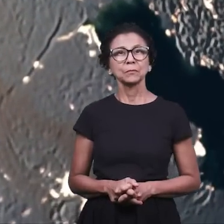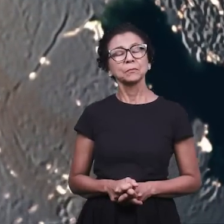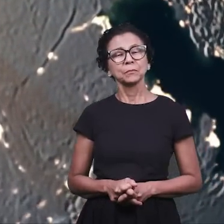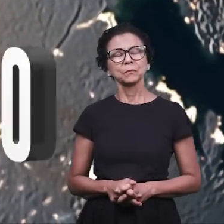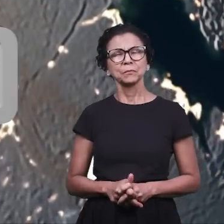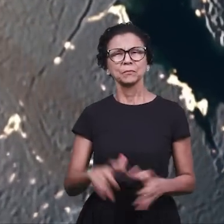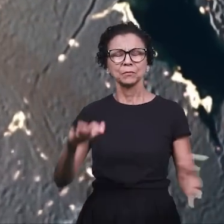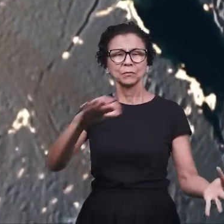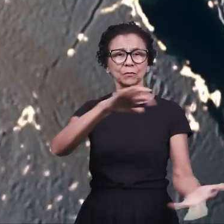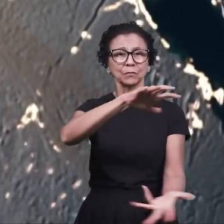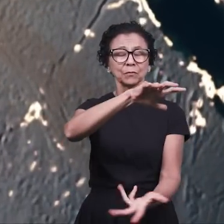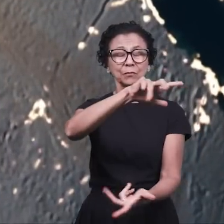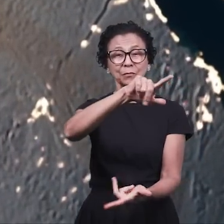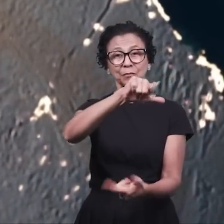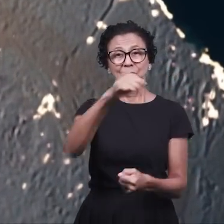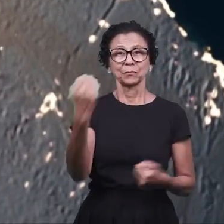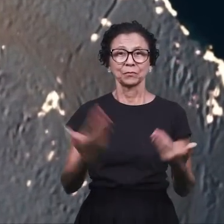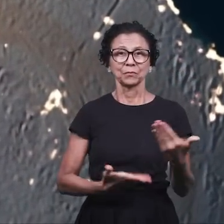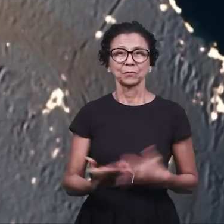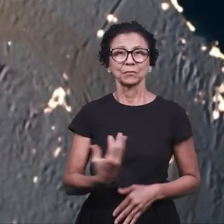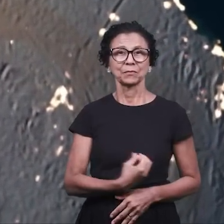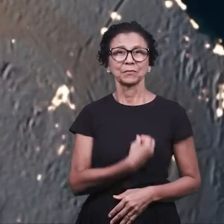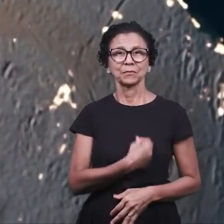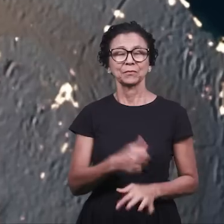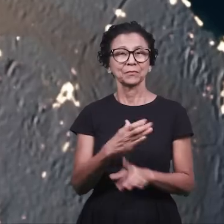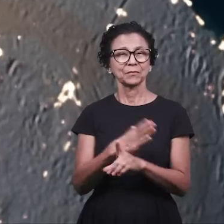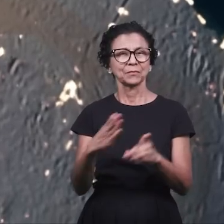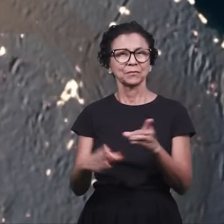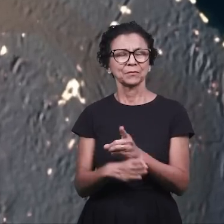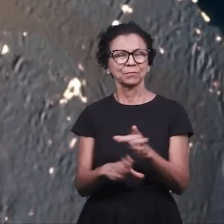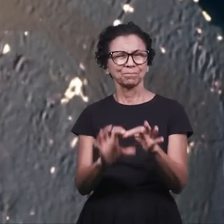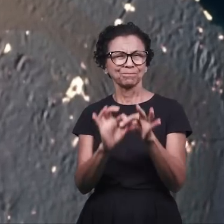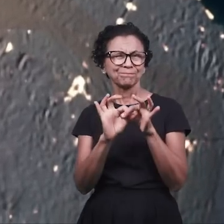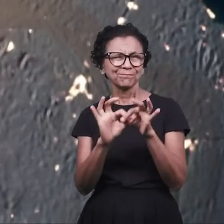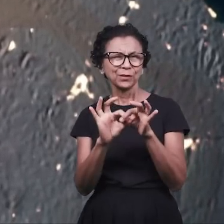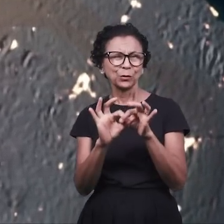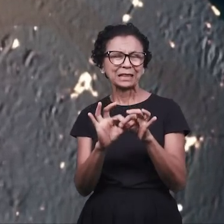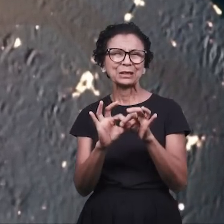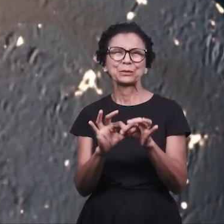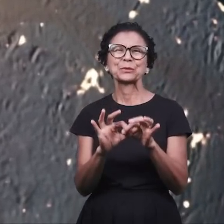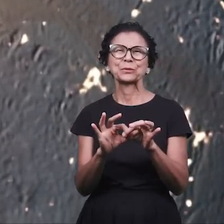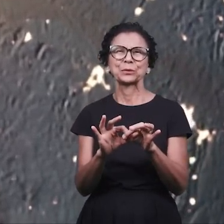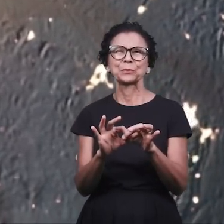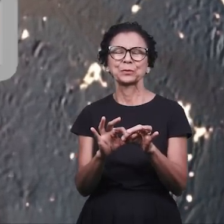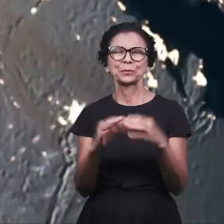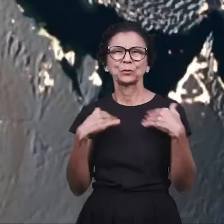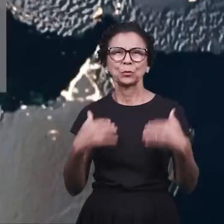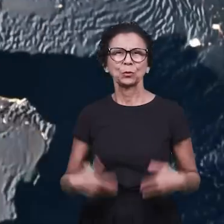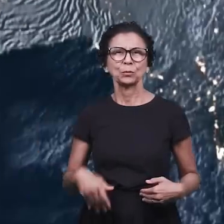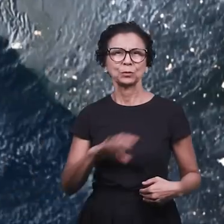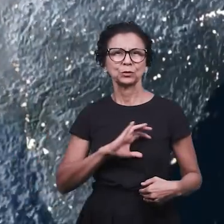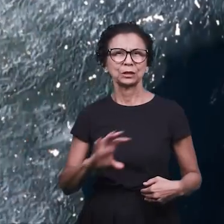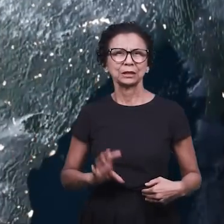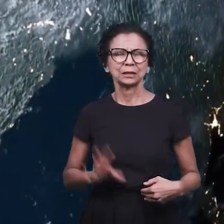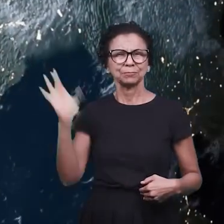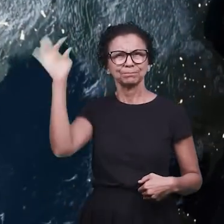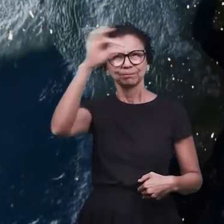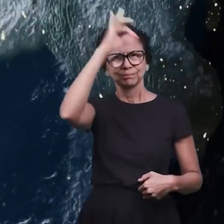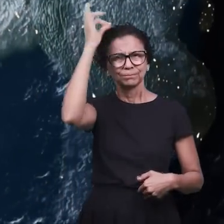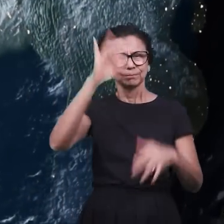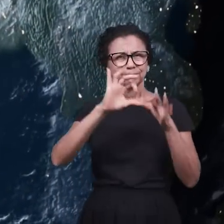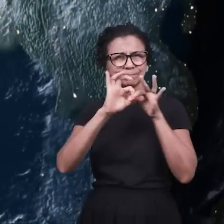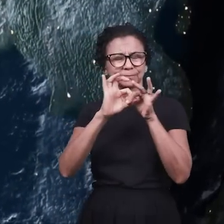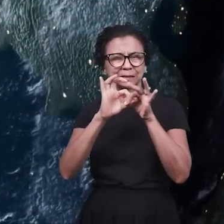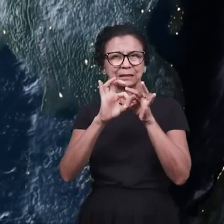Irmãos de todas as partes do mundo participam de um mesmo culto, em conjunto, no mesmo corpo e no mesmo